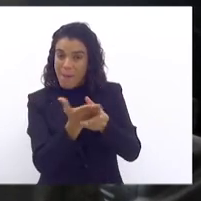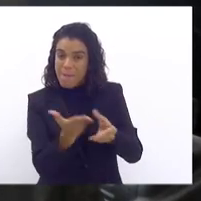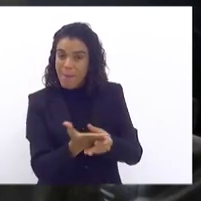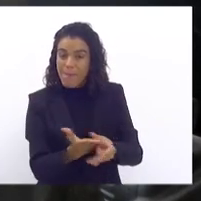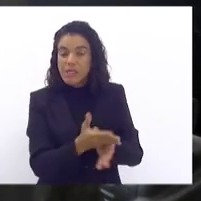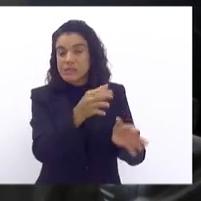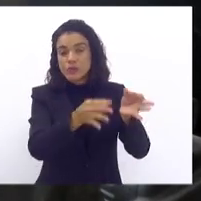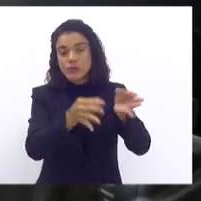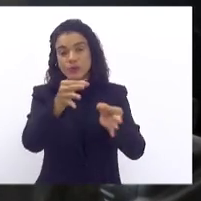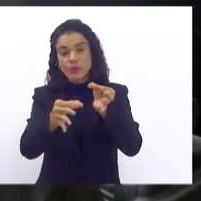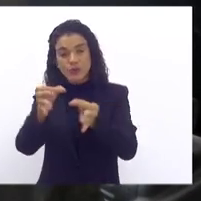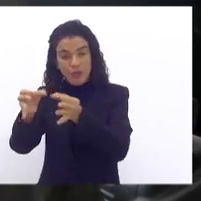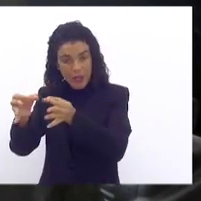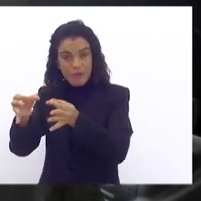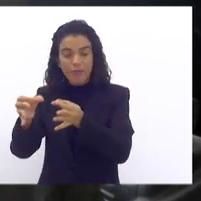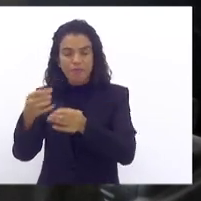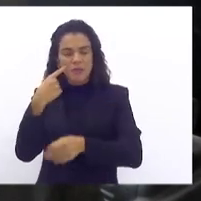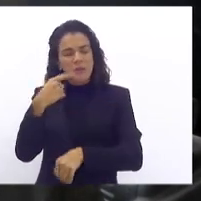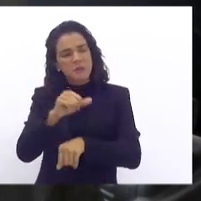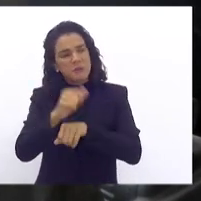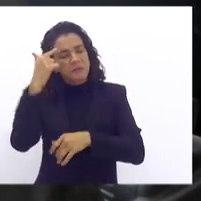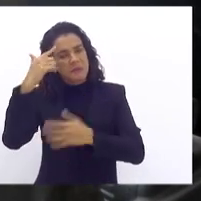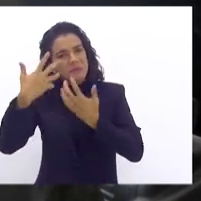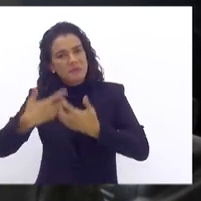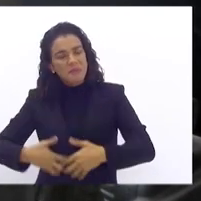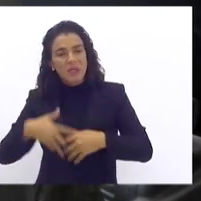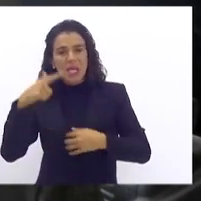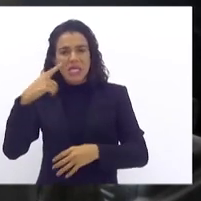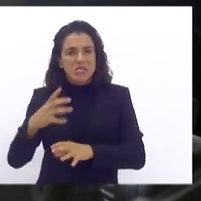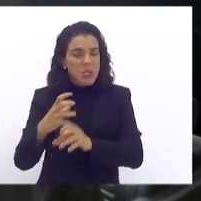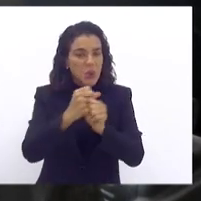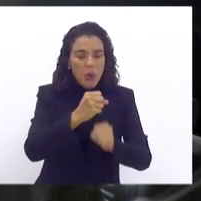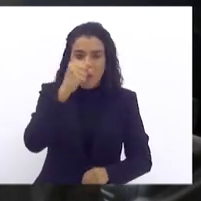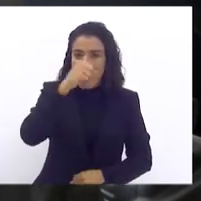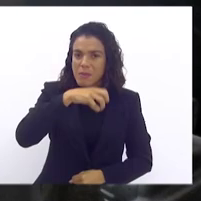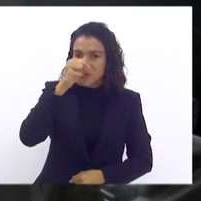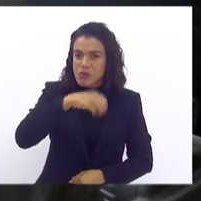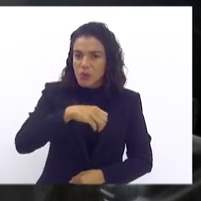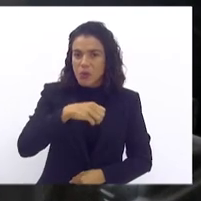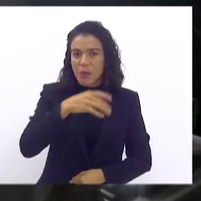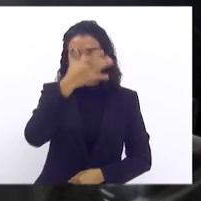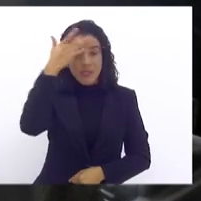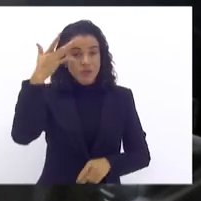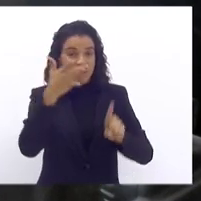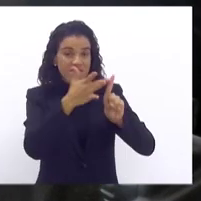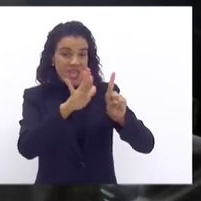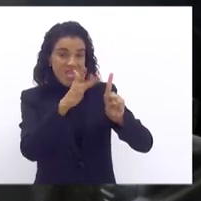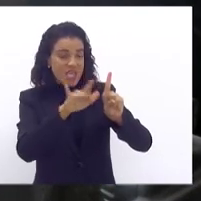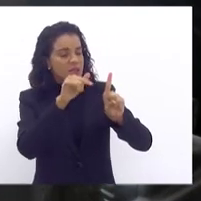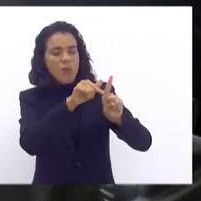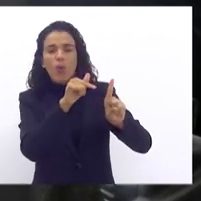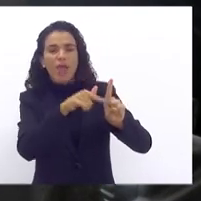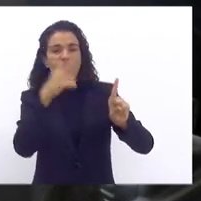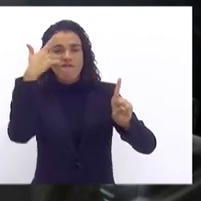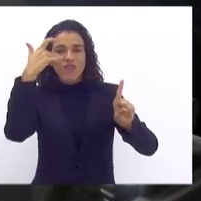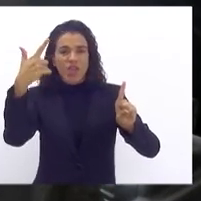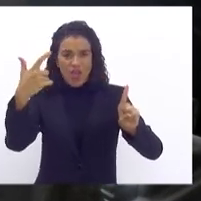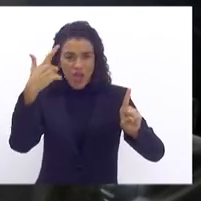tramitando. Se a gente parar para pensar, eu acho esse número absurdo. São pessoas que foram vítimas de